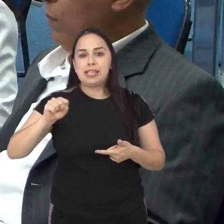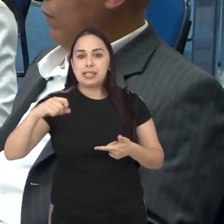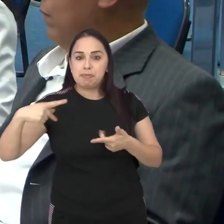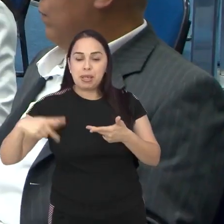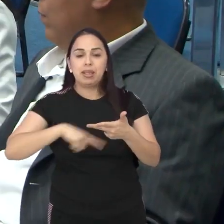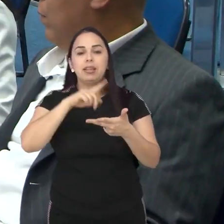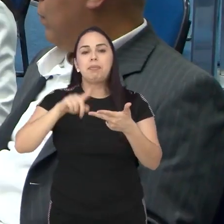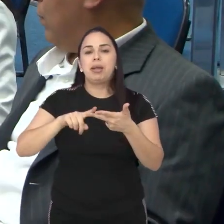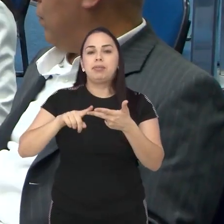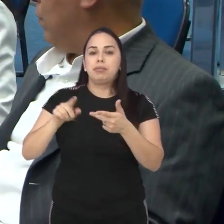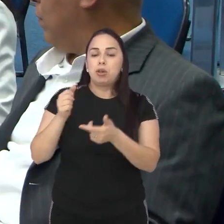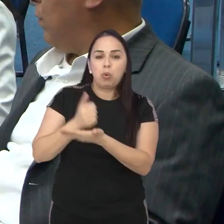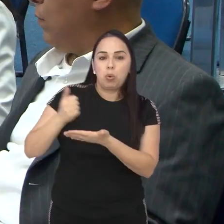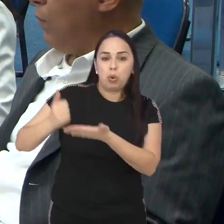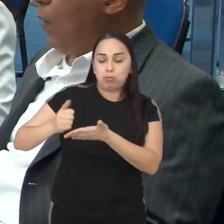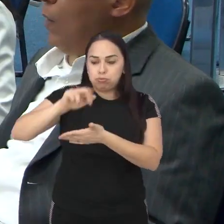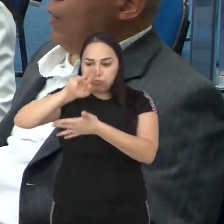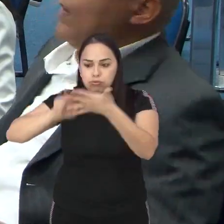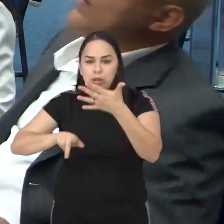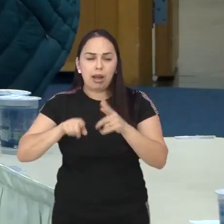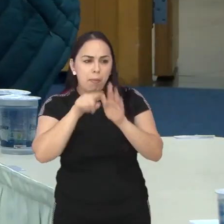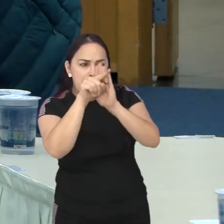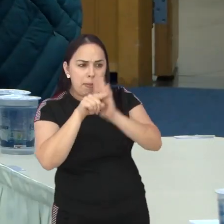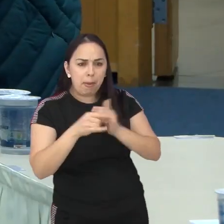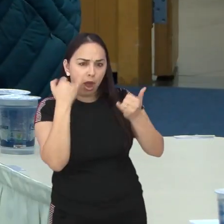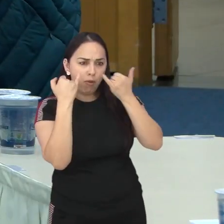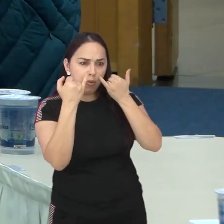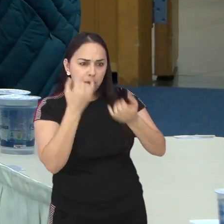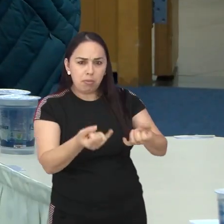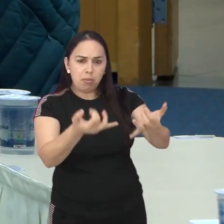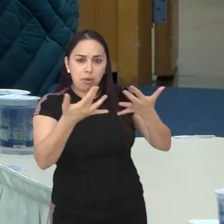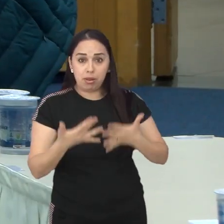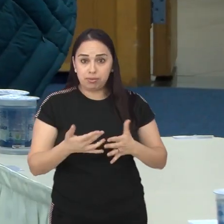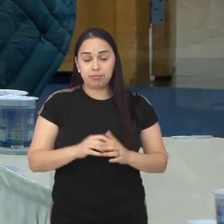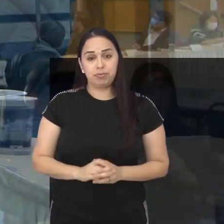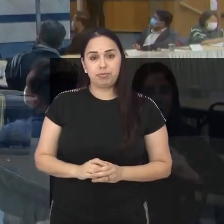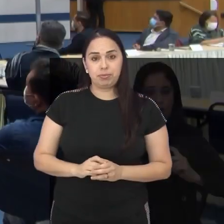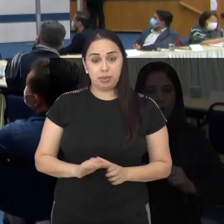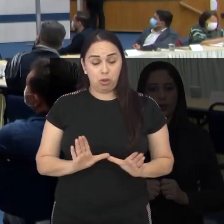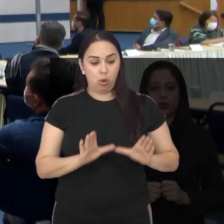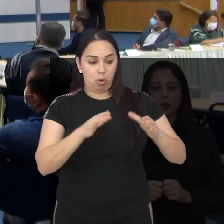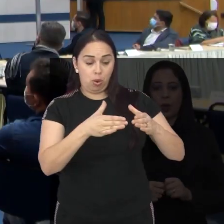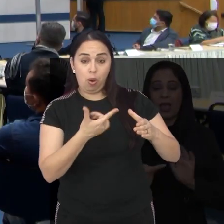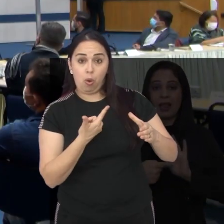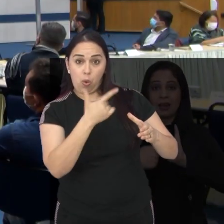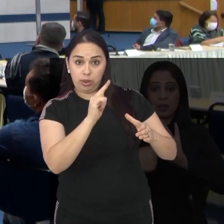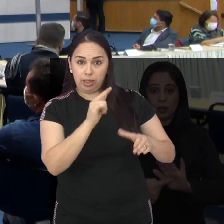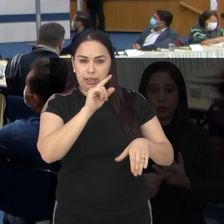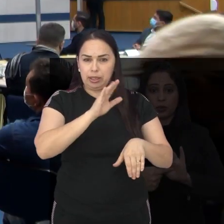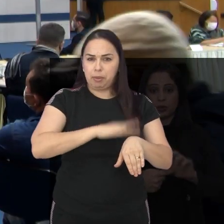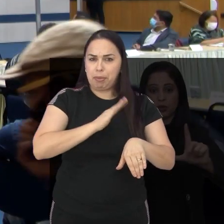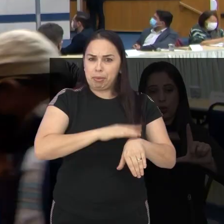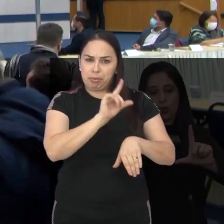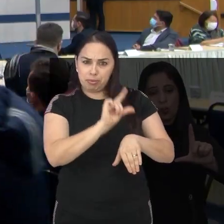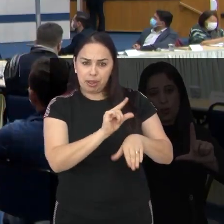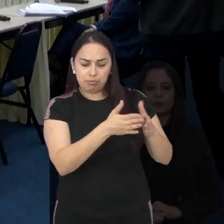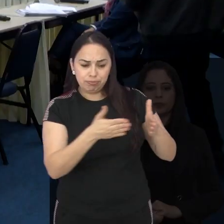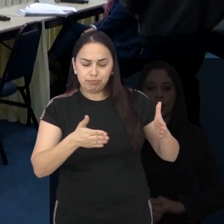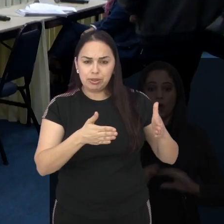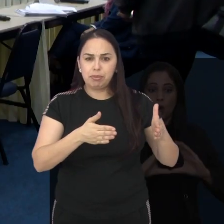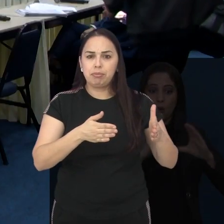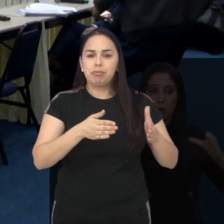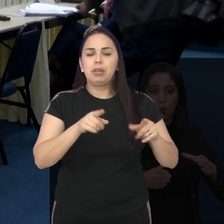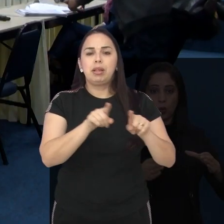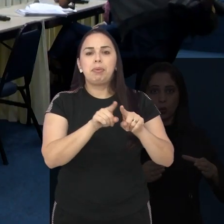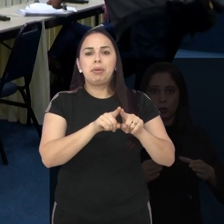e Departamento de Concessionárias da Prefeitura na busca de apurar informações. A outra comissão temporária foi criada